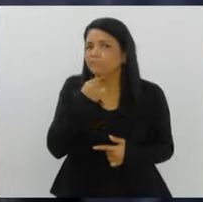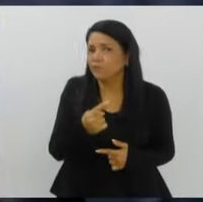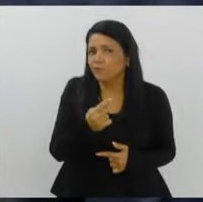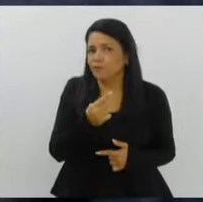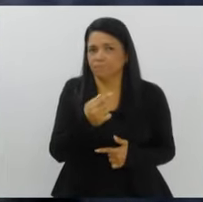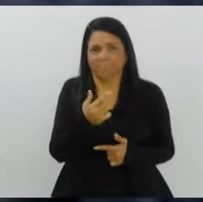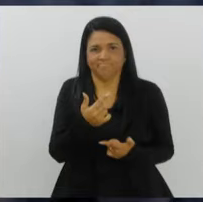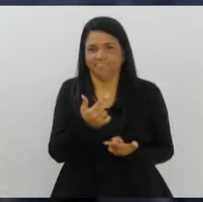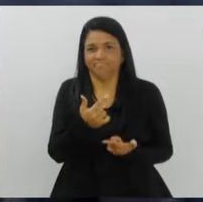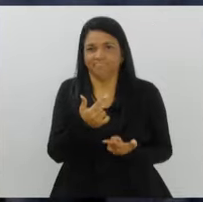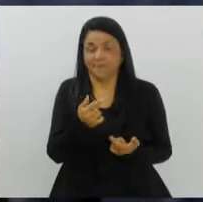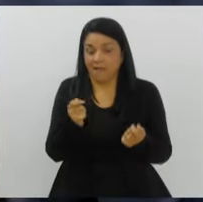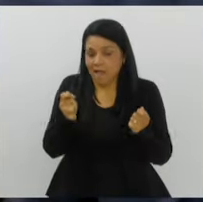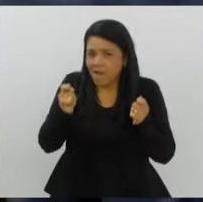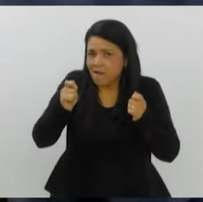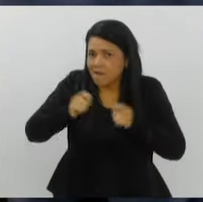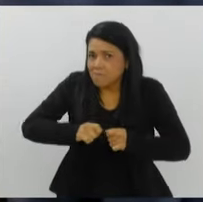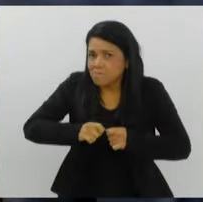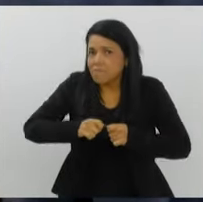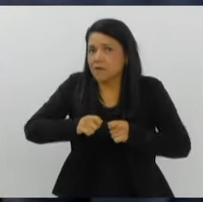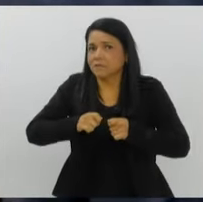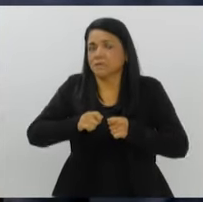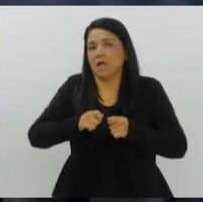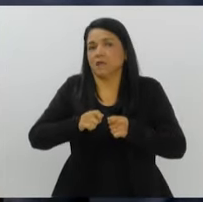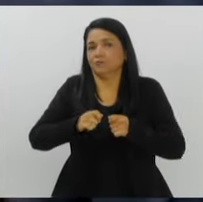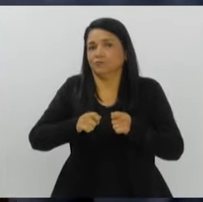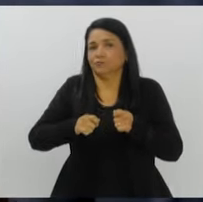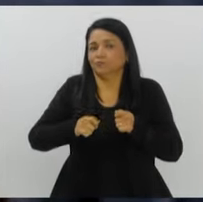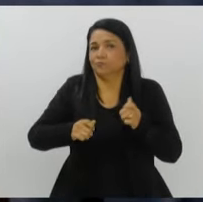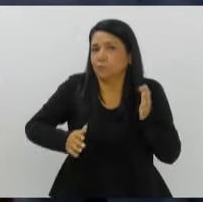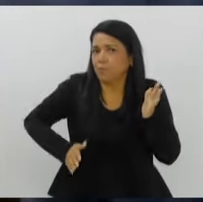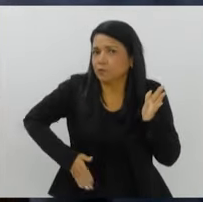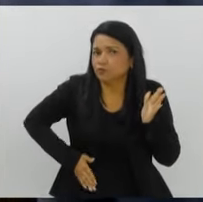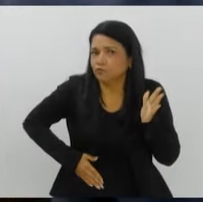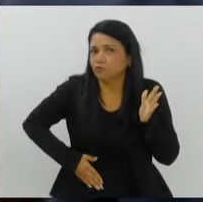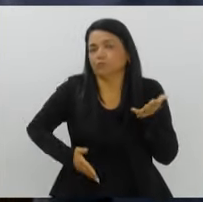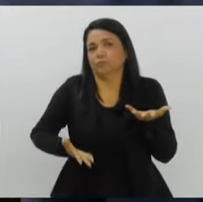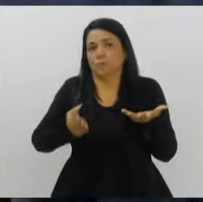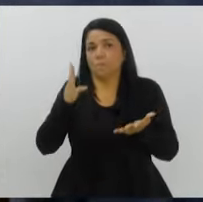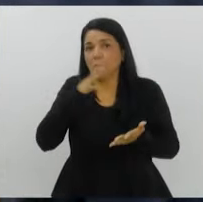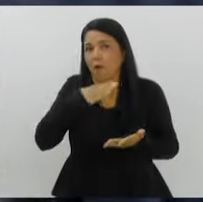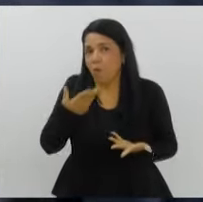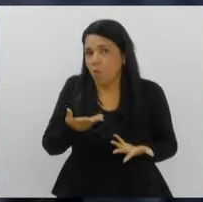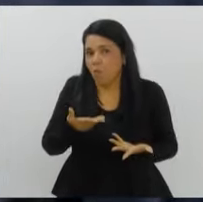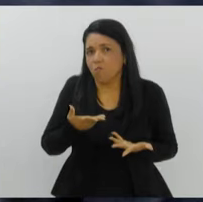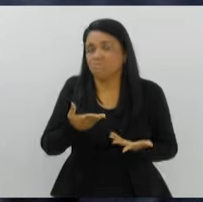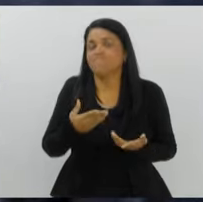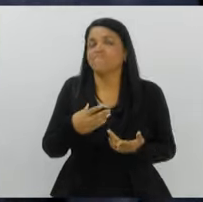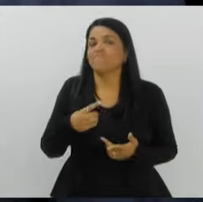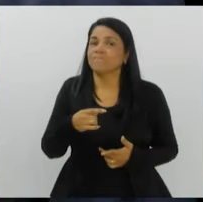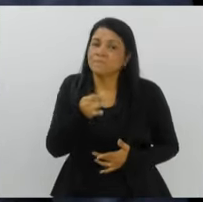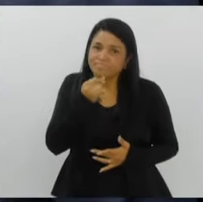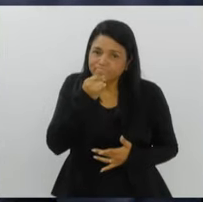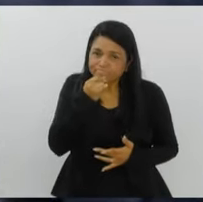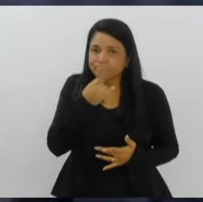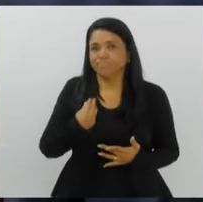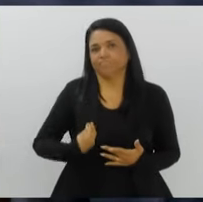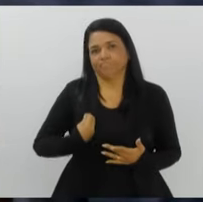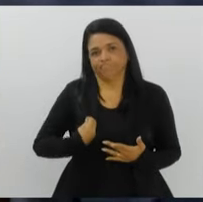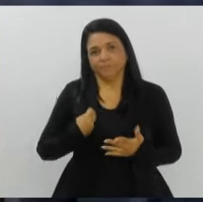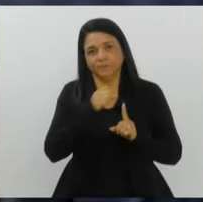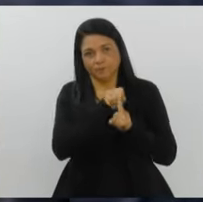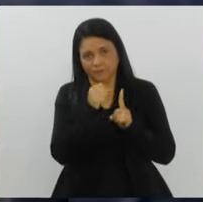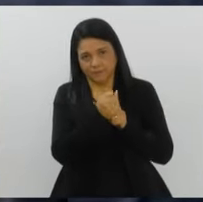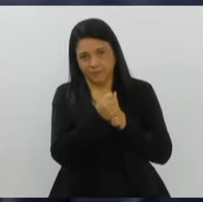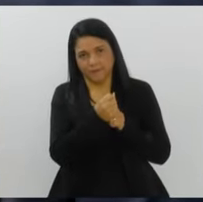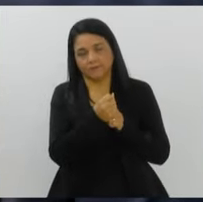da capacidade de produzir o mal que, infelizmente, existe hoje na sociedade brasileira.